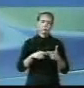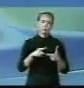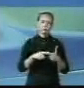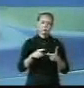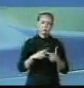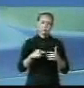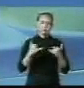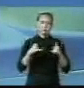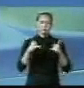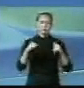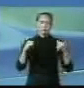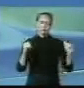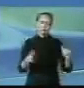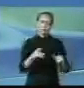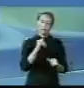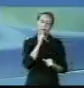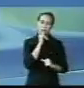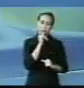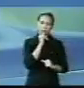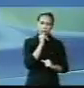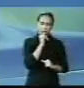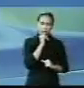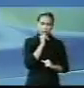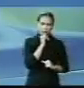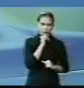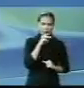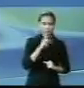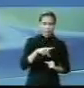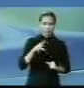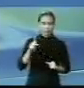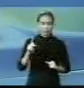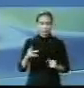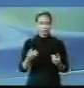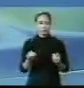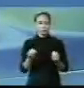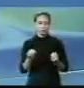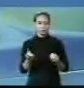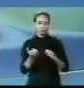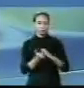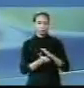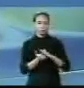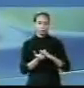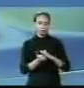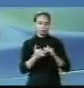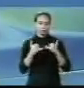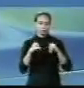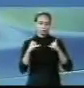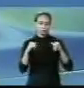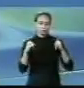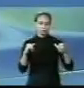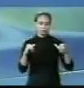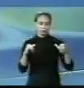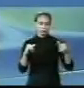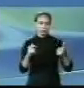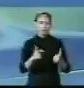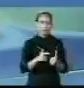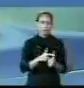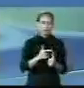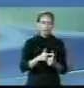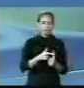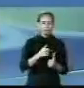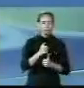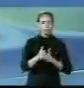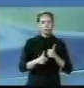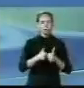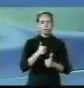exemplo, eu como administrador de rede, o primeiro site que eu bloquearia, como acho desnecessário, seria o Orkut. Né? Para